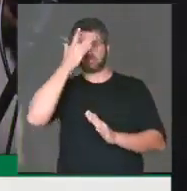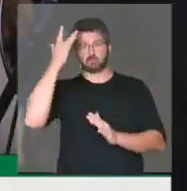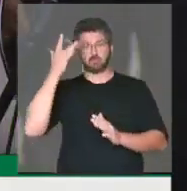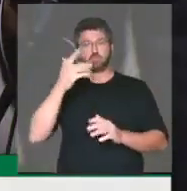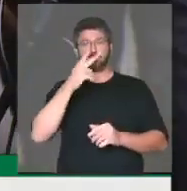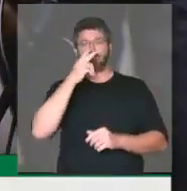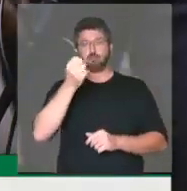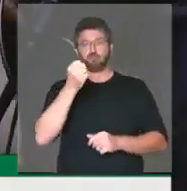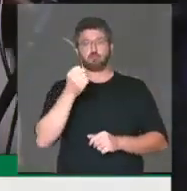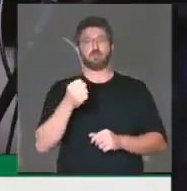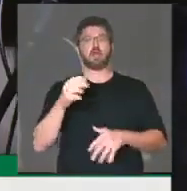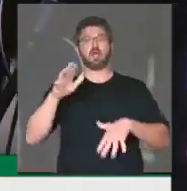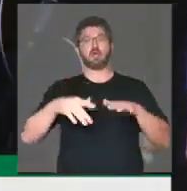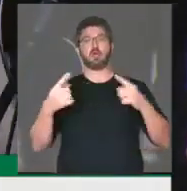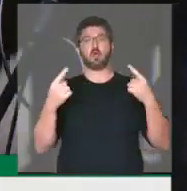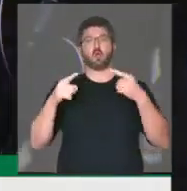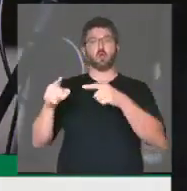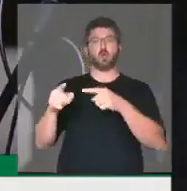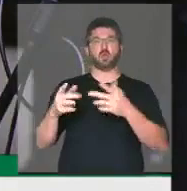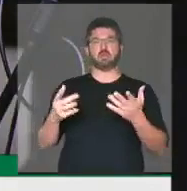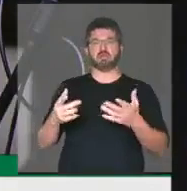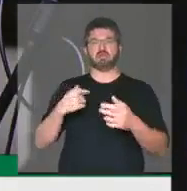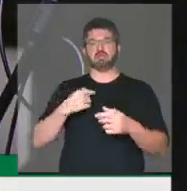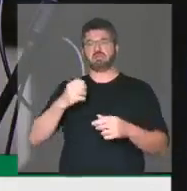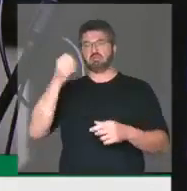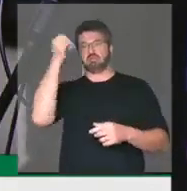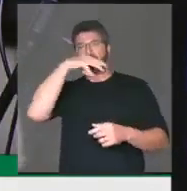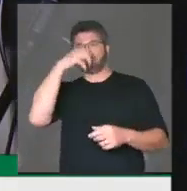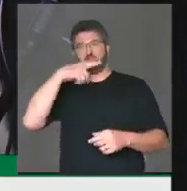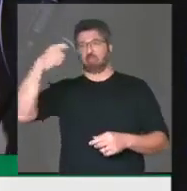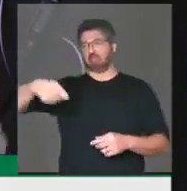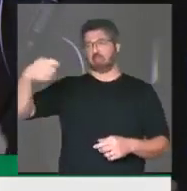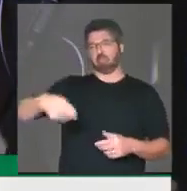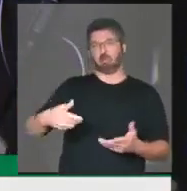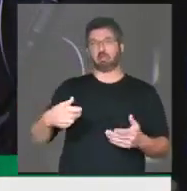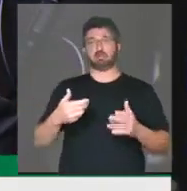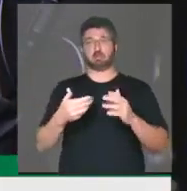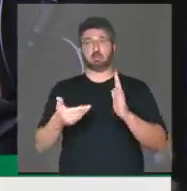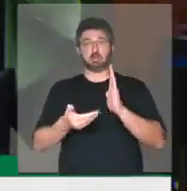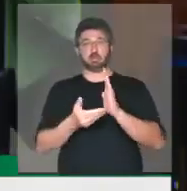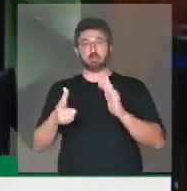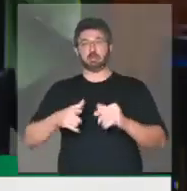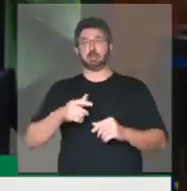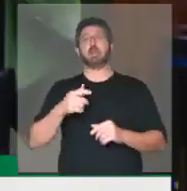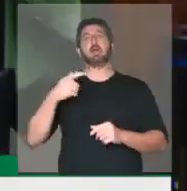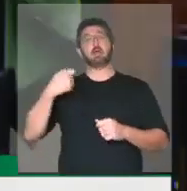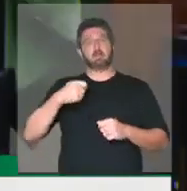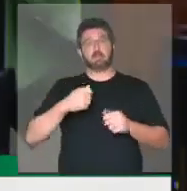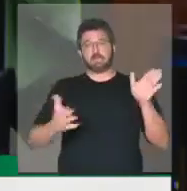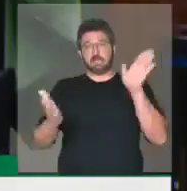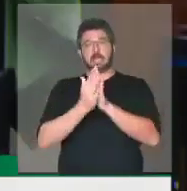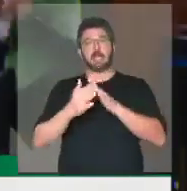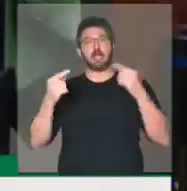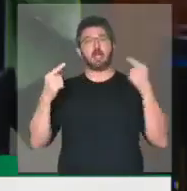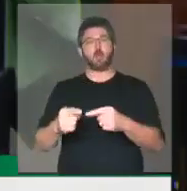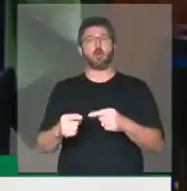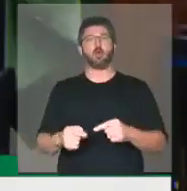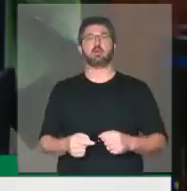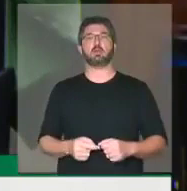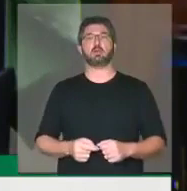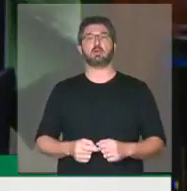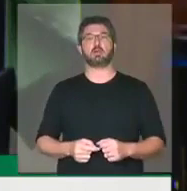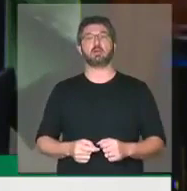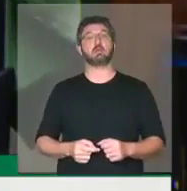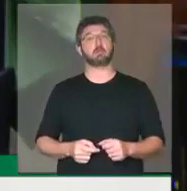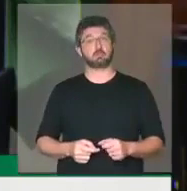políticas que se opõem a esses arreganhos autoritários, que essa casa tem o dever de reagir com toda a